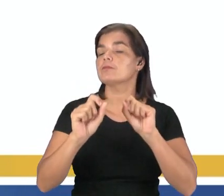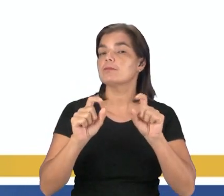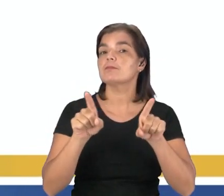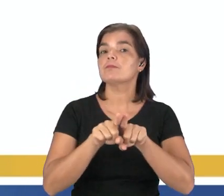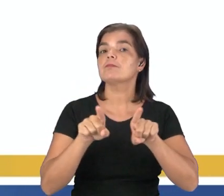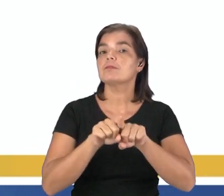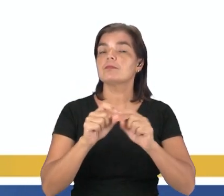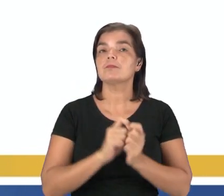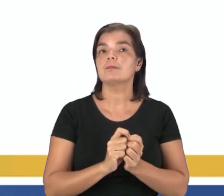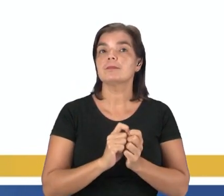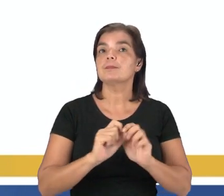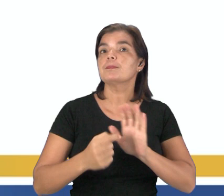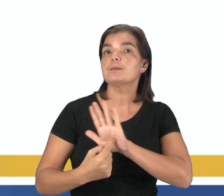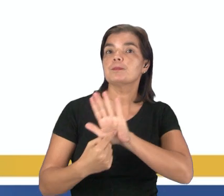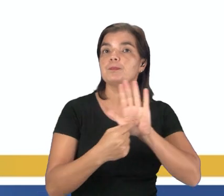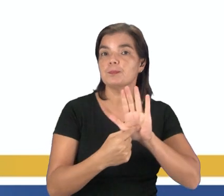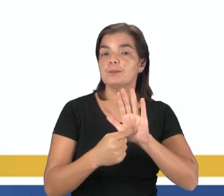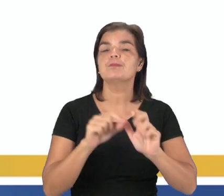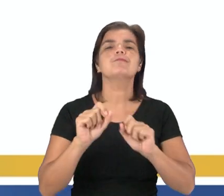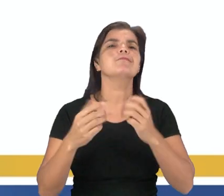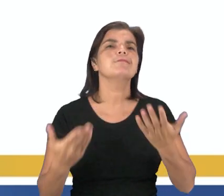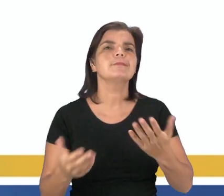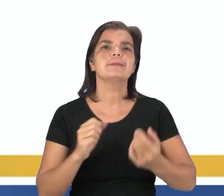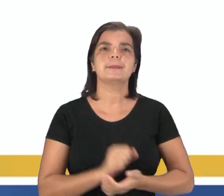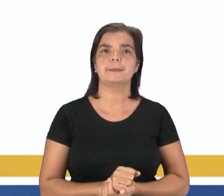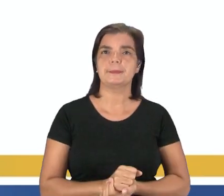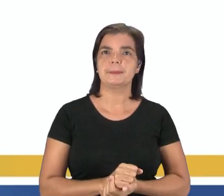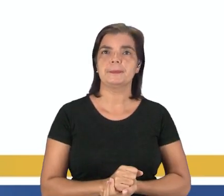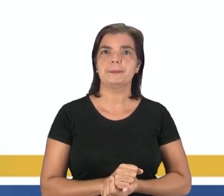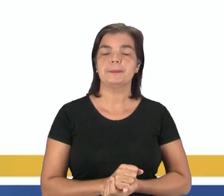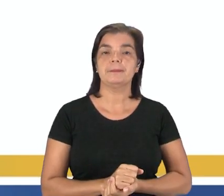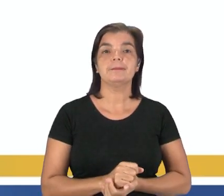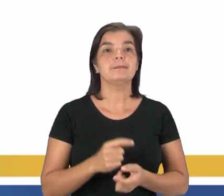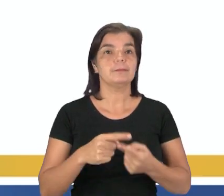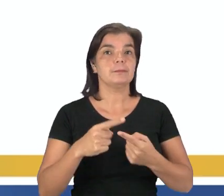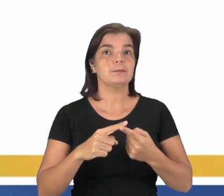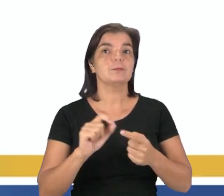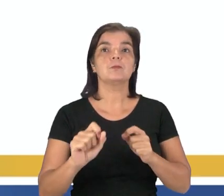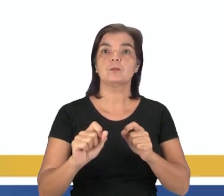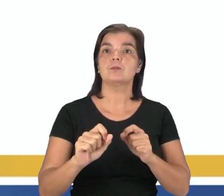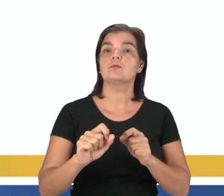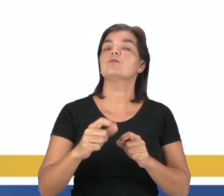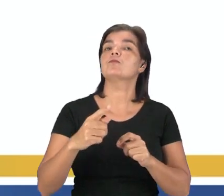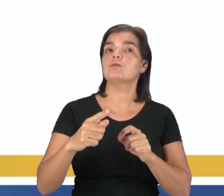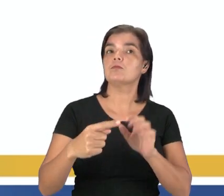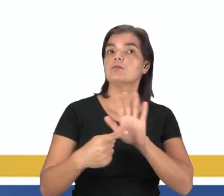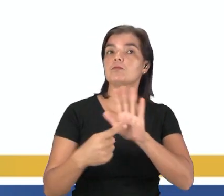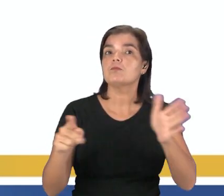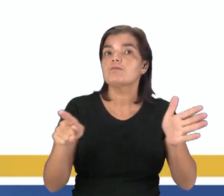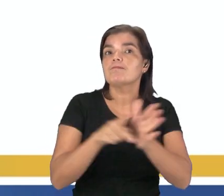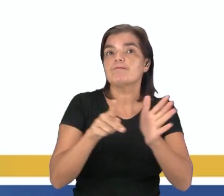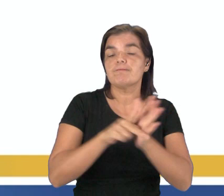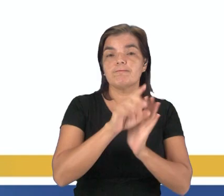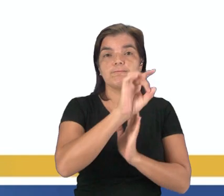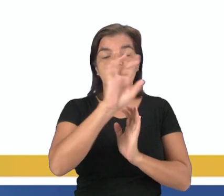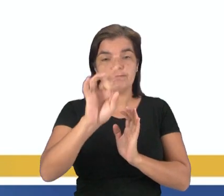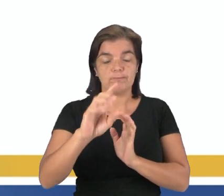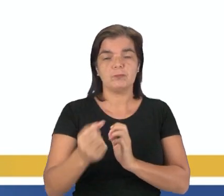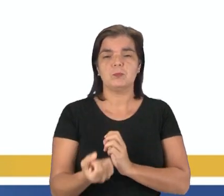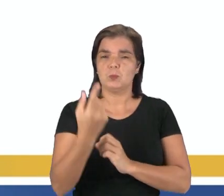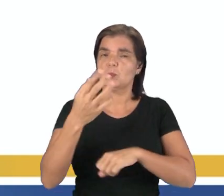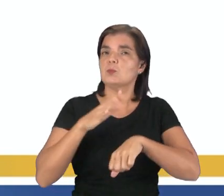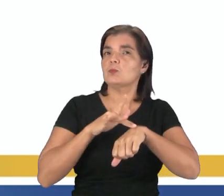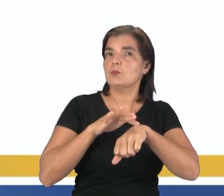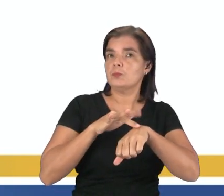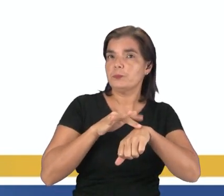de proteção é a produção que são proteínas que reagem de forma específica com